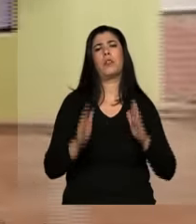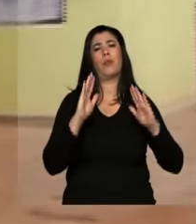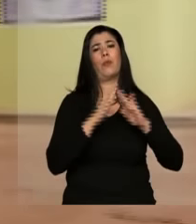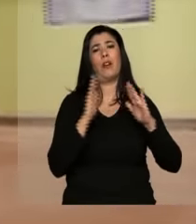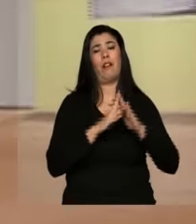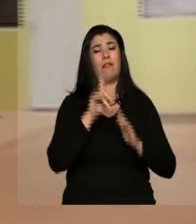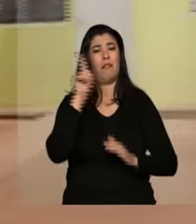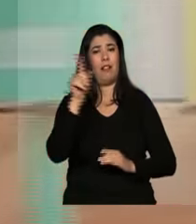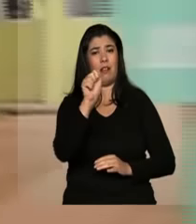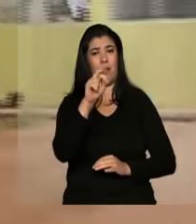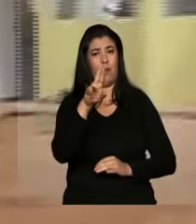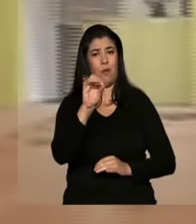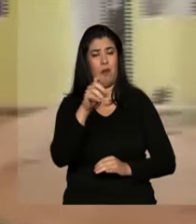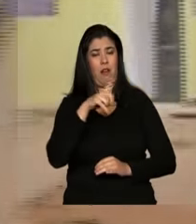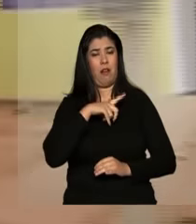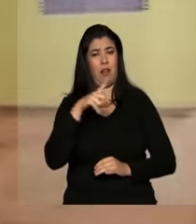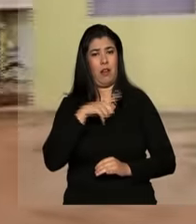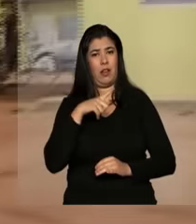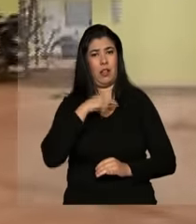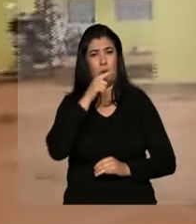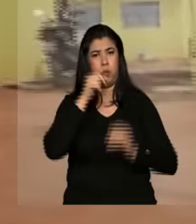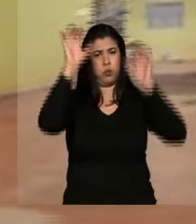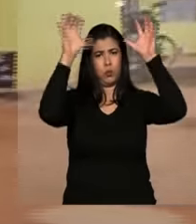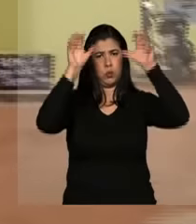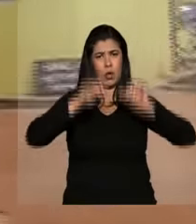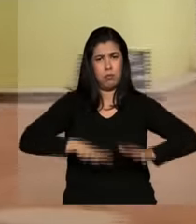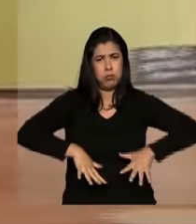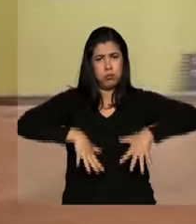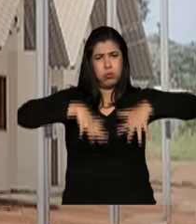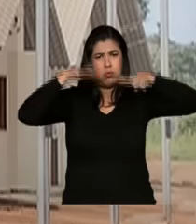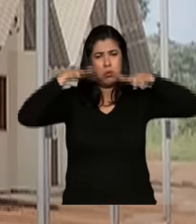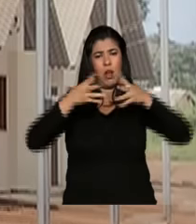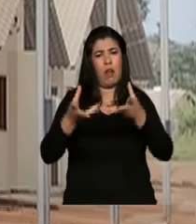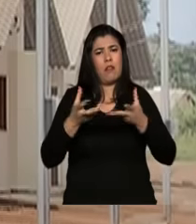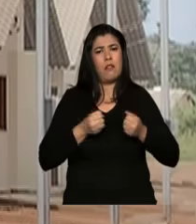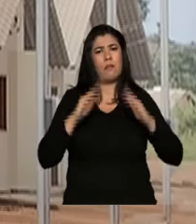foram beneficiadas com moradias do programa Minha Casa Minha Vida.